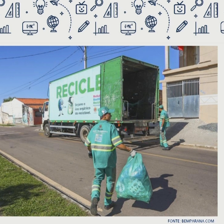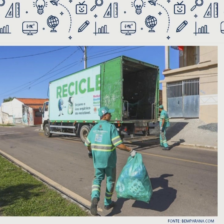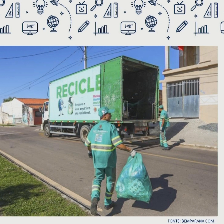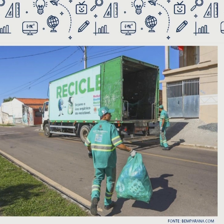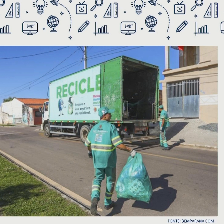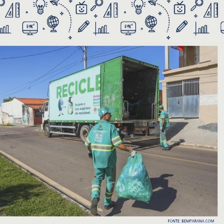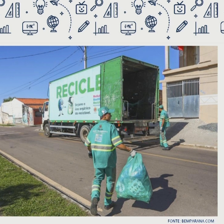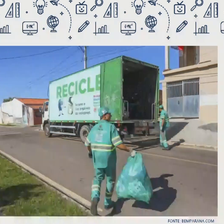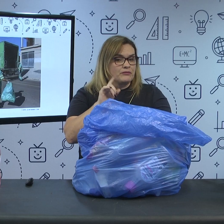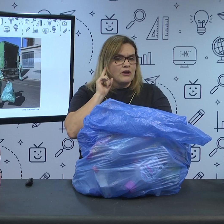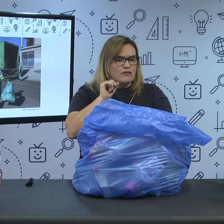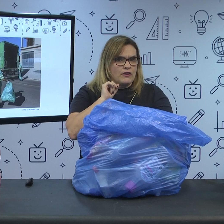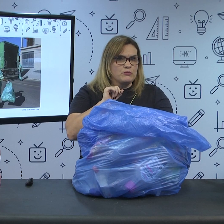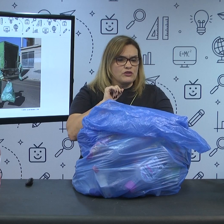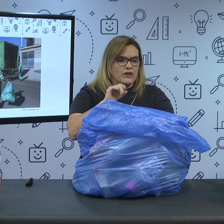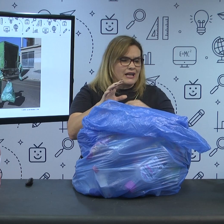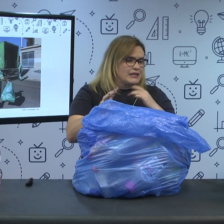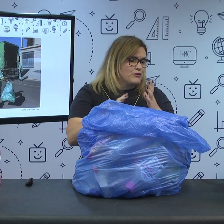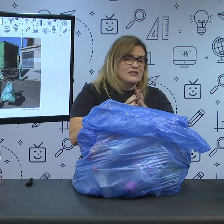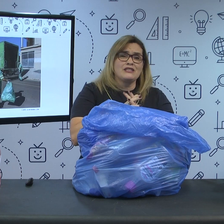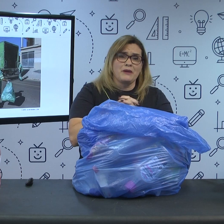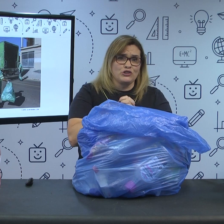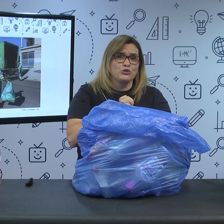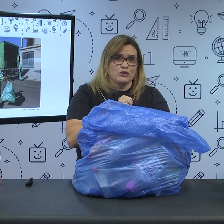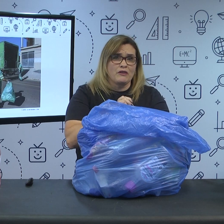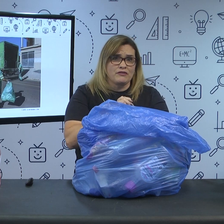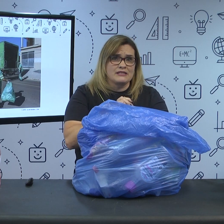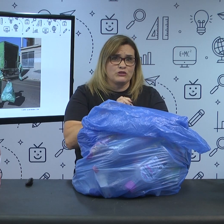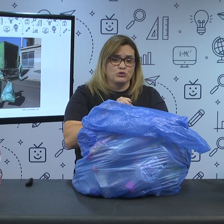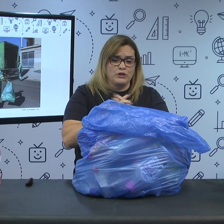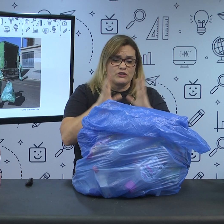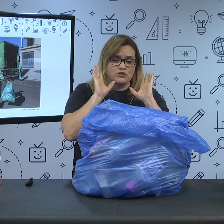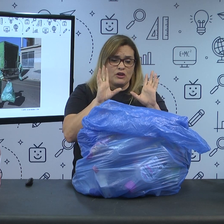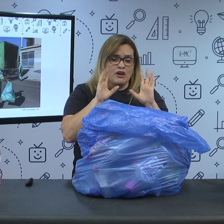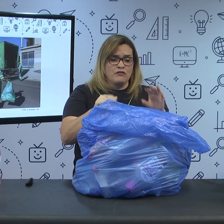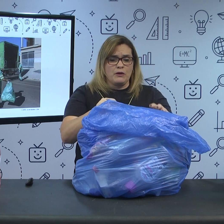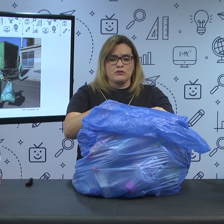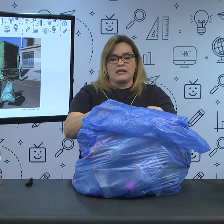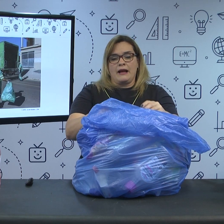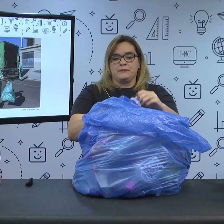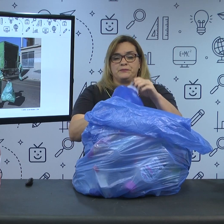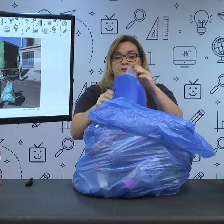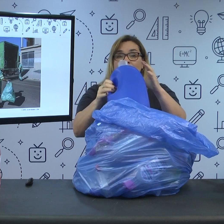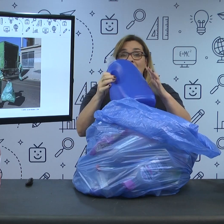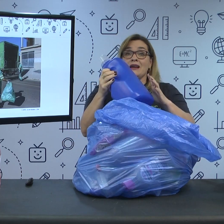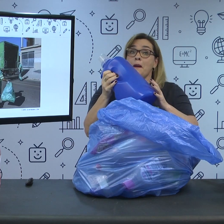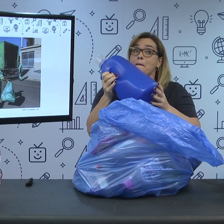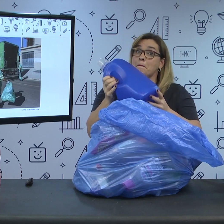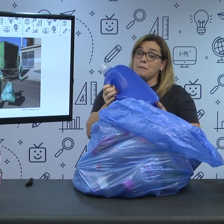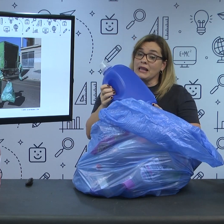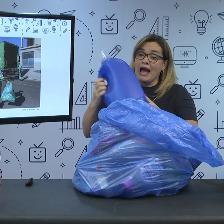posso reciclar. Vamos ver aqui, vocês me ajudam a fazer tudo isso? Vamos lá.